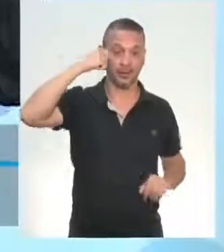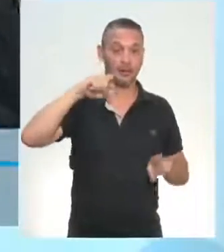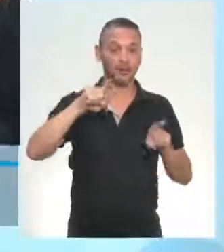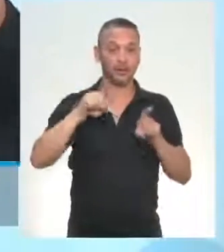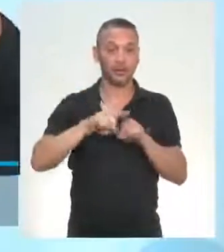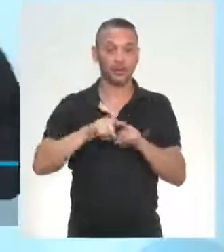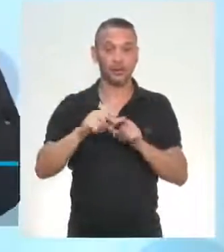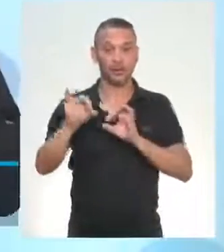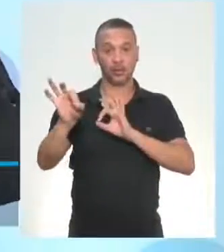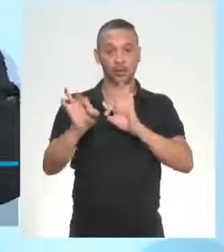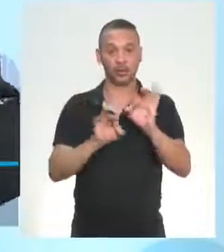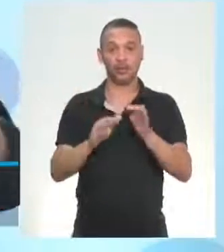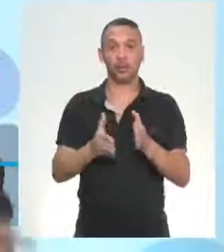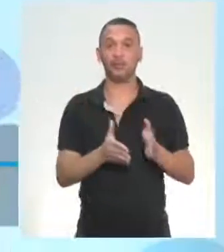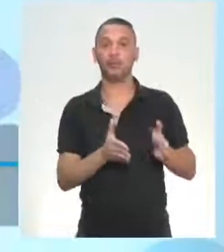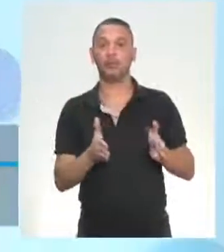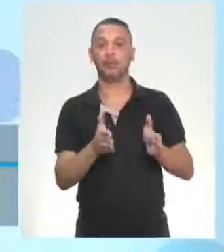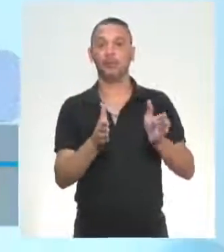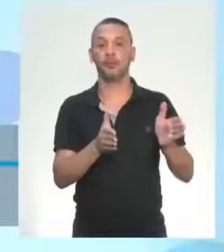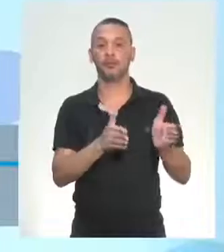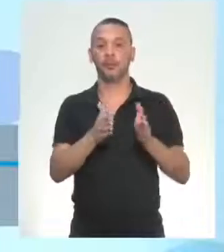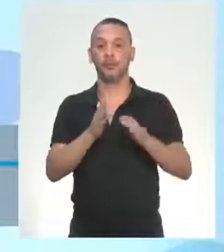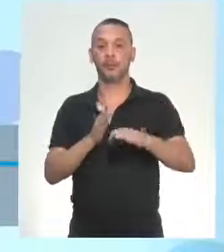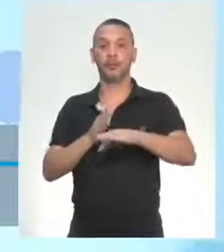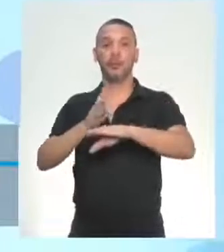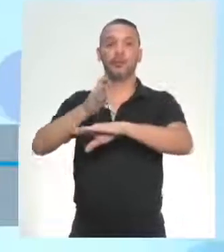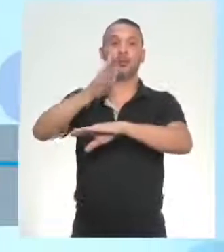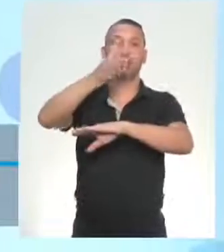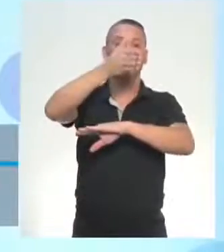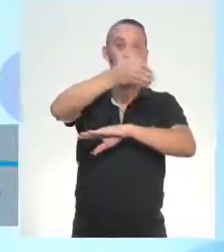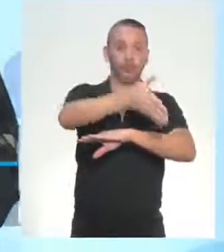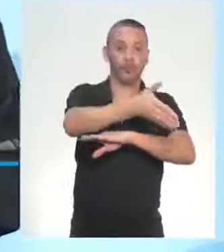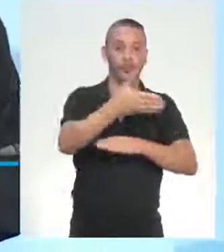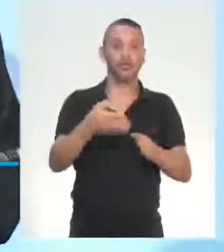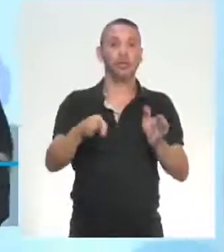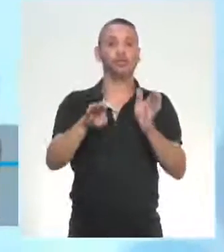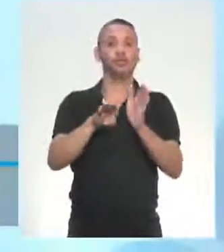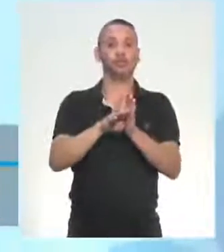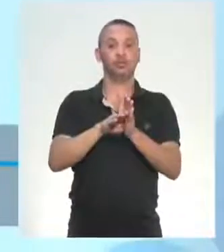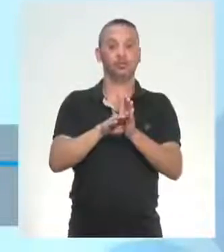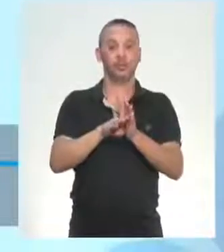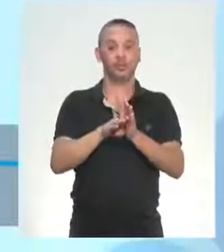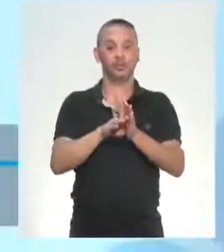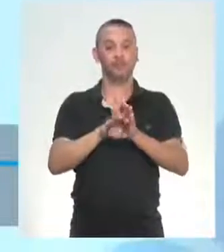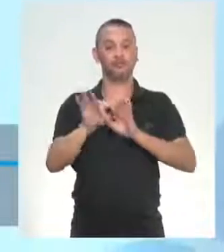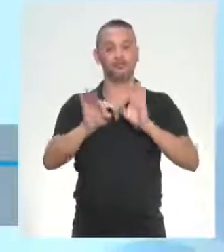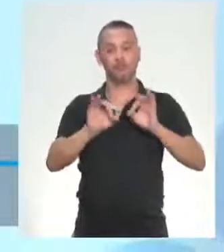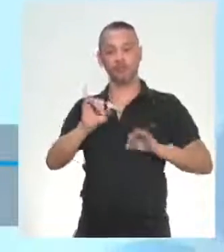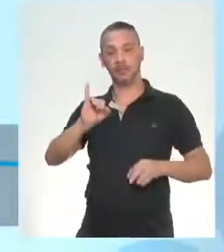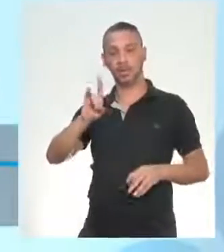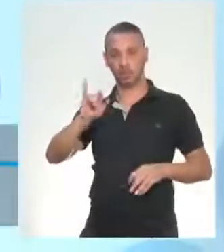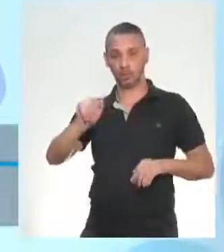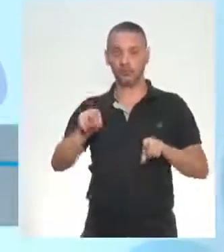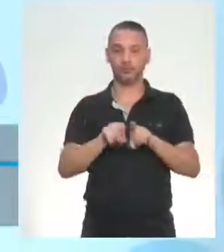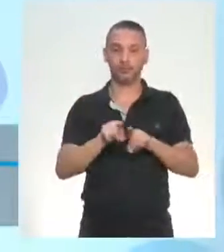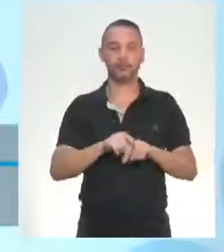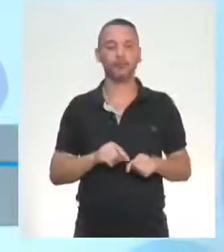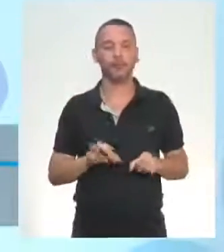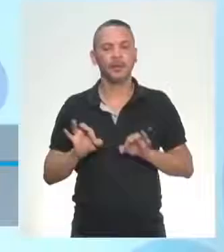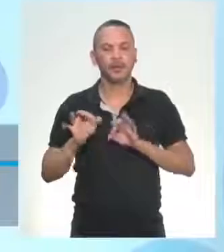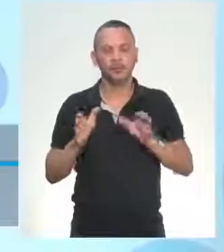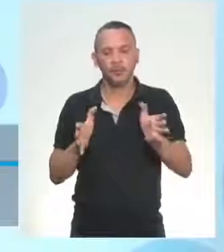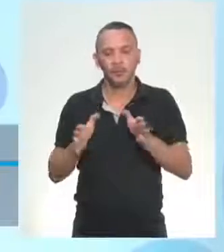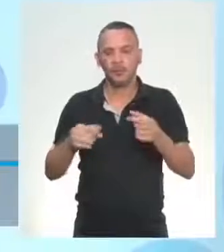ir traçando as rotas para atravessar o sul da África e chegar nas Índias. Então nós temos muita movimentação